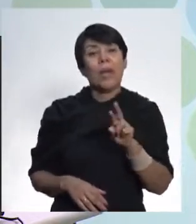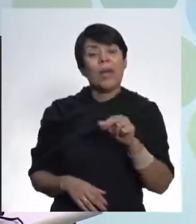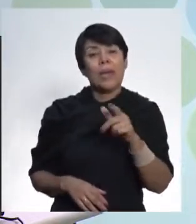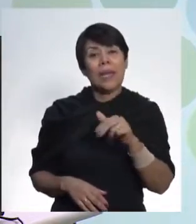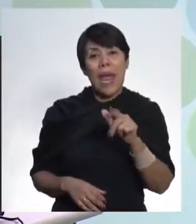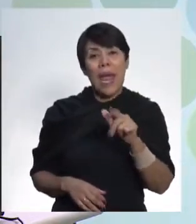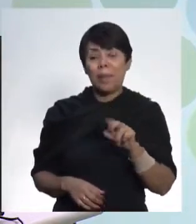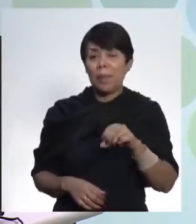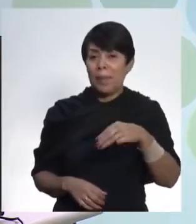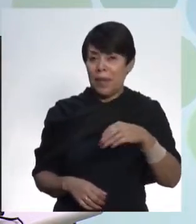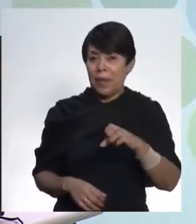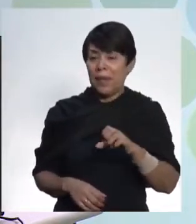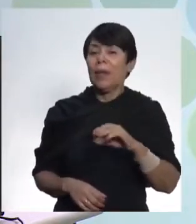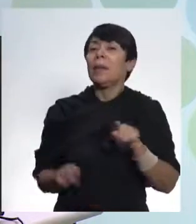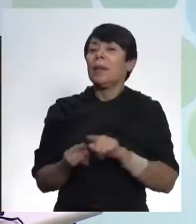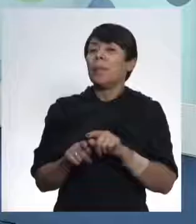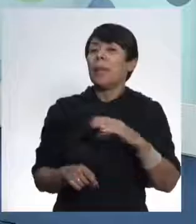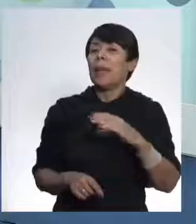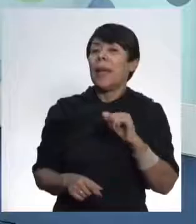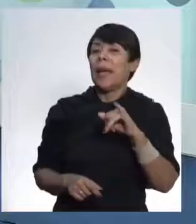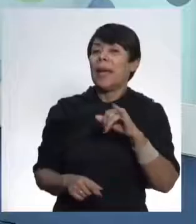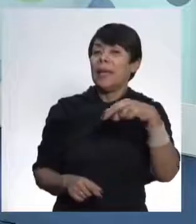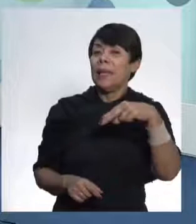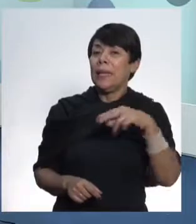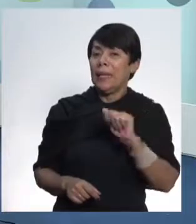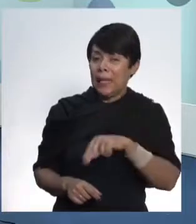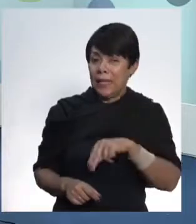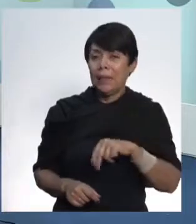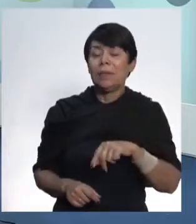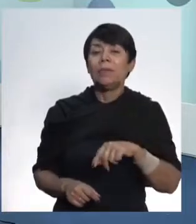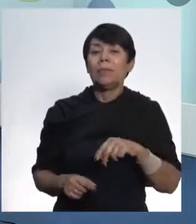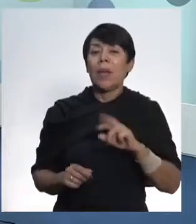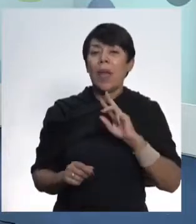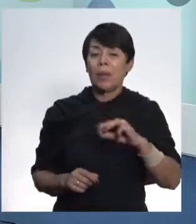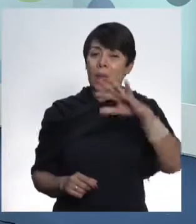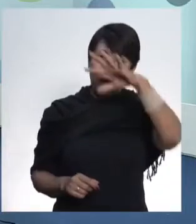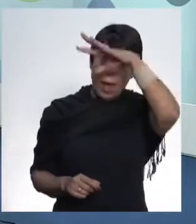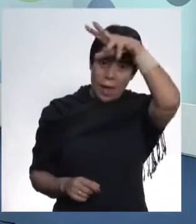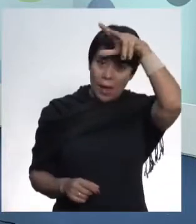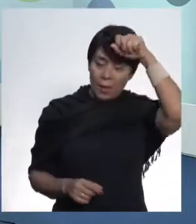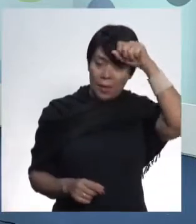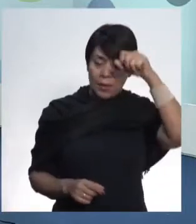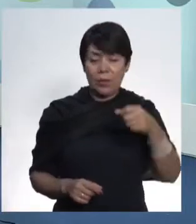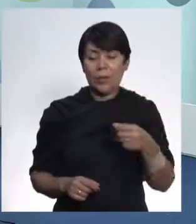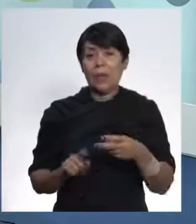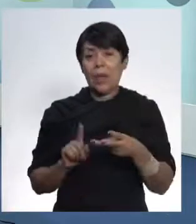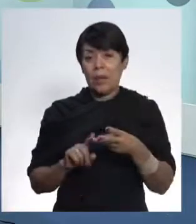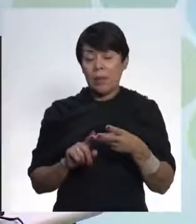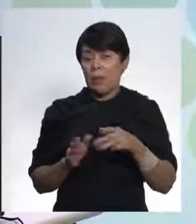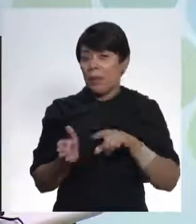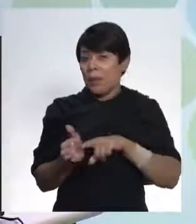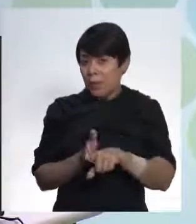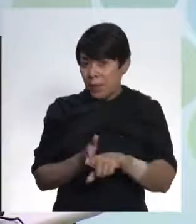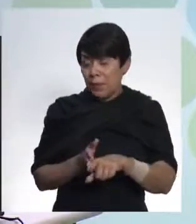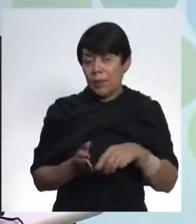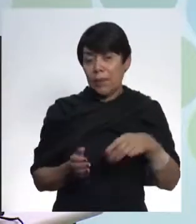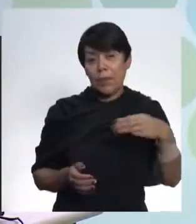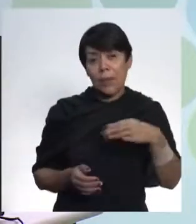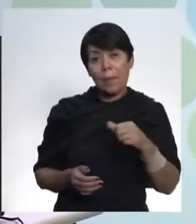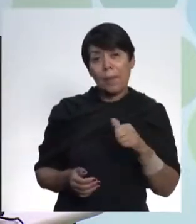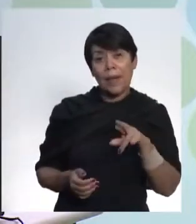Amazônia. O bioma da Amazônia, perfeito. E a terceira questão, a participação da Mariana,